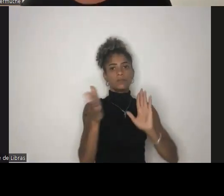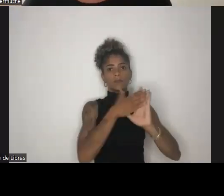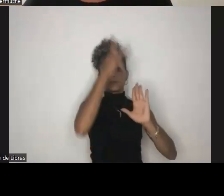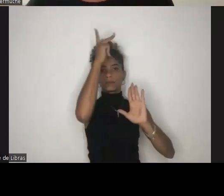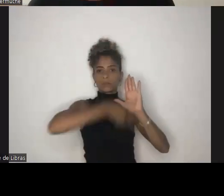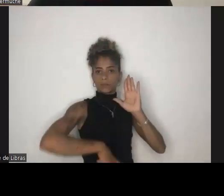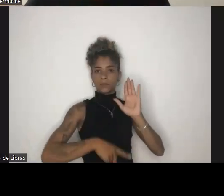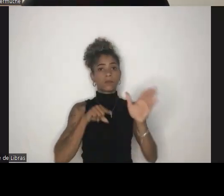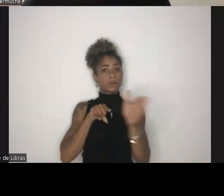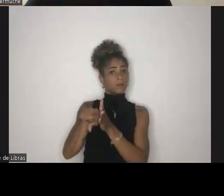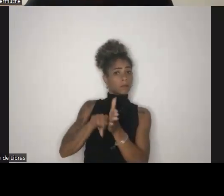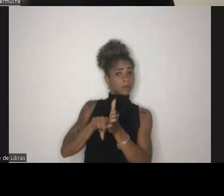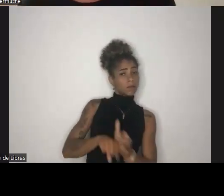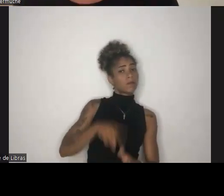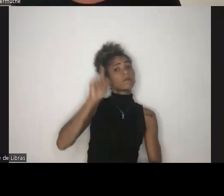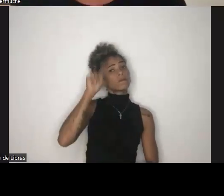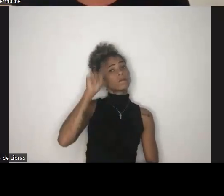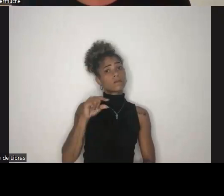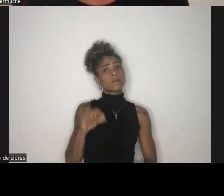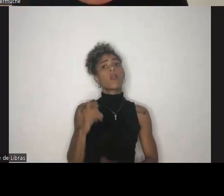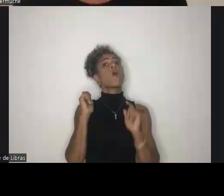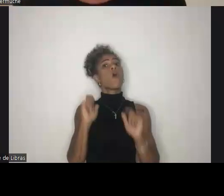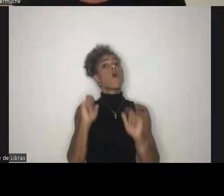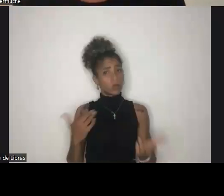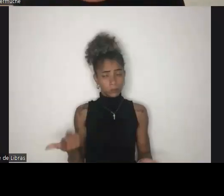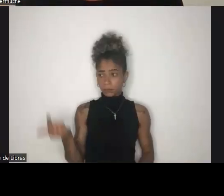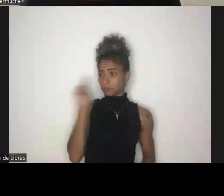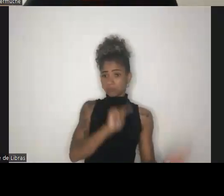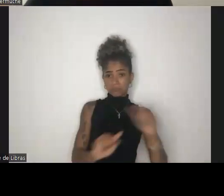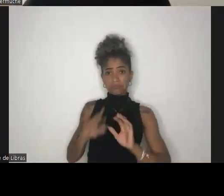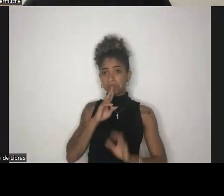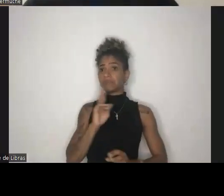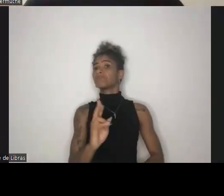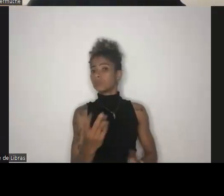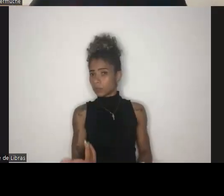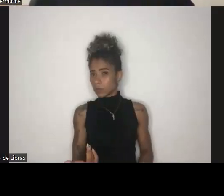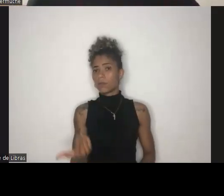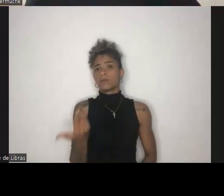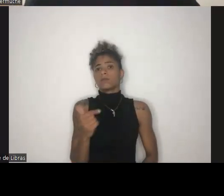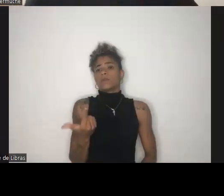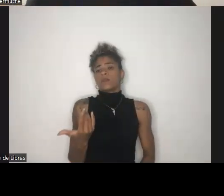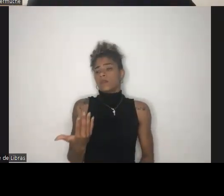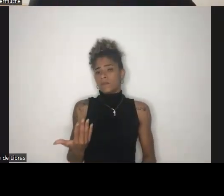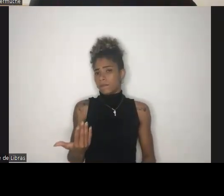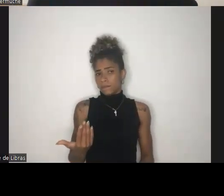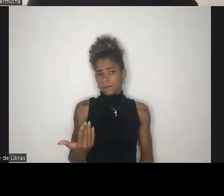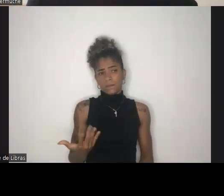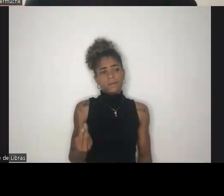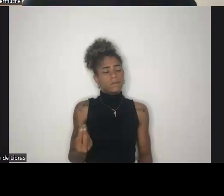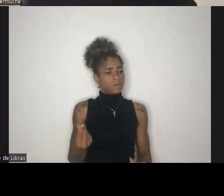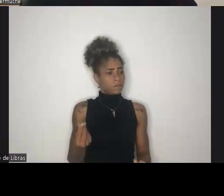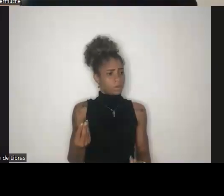pesquisa que é aonde a gente vai chegar nesse resultado então eu não tenho muito vamos dizer assim